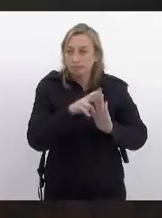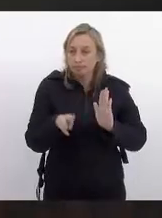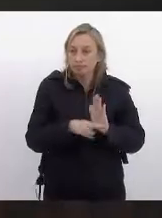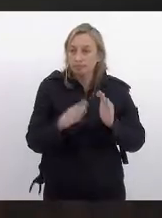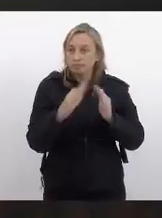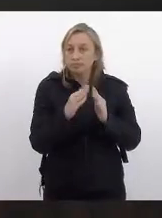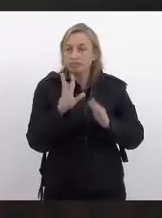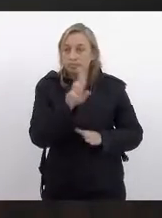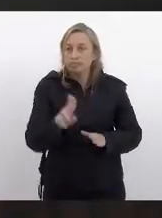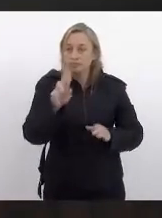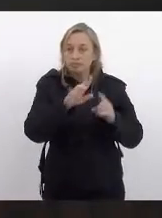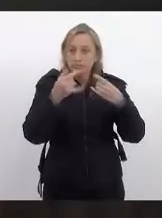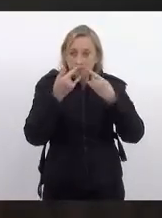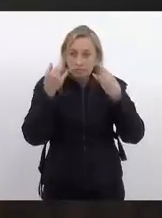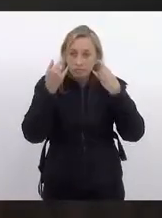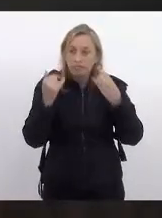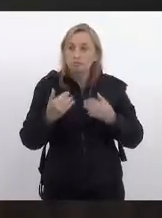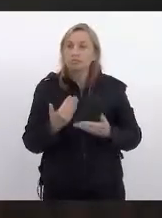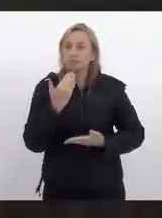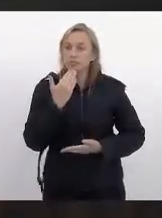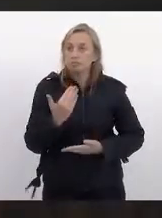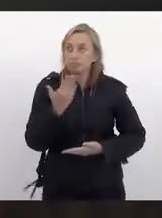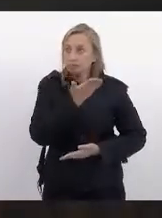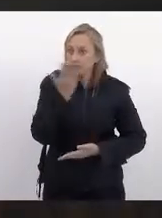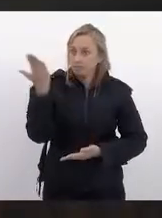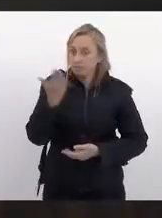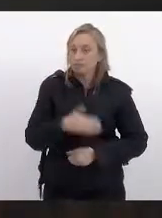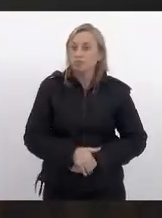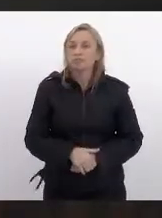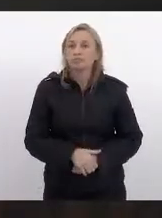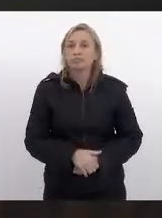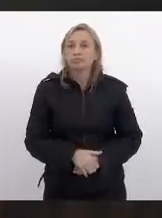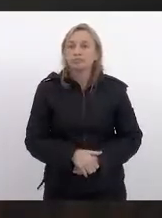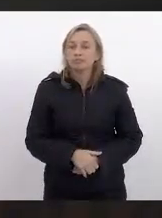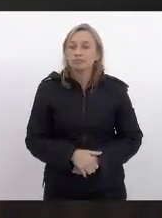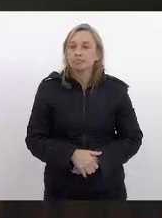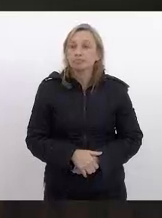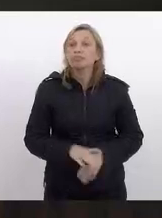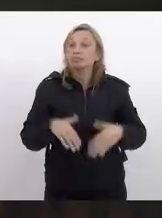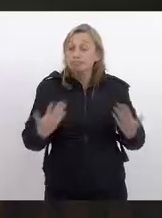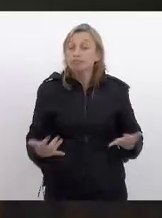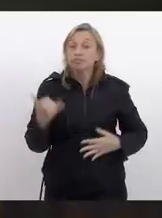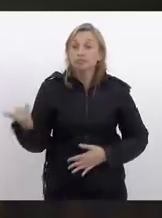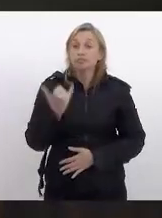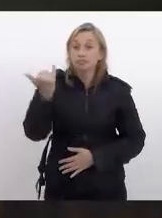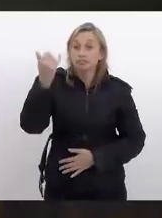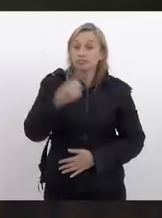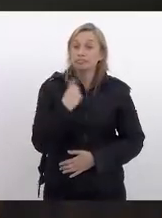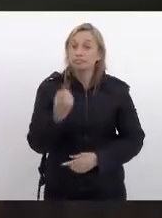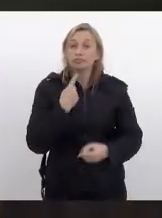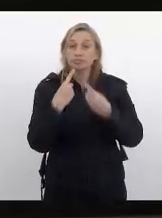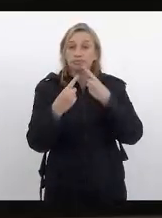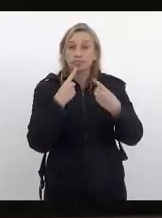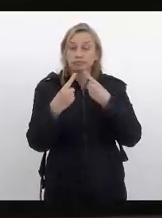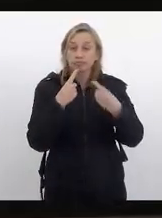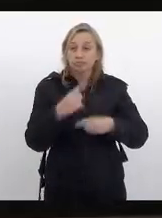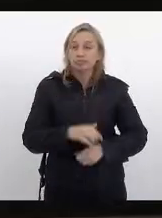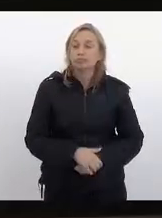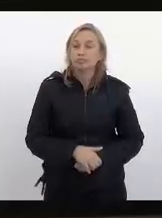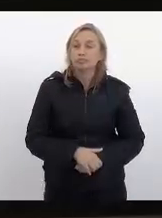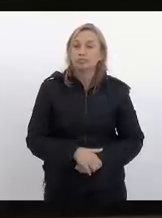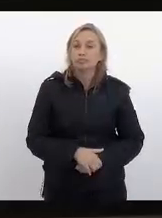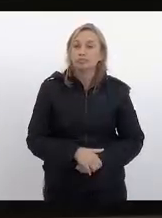casa o uso da máscara todos de máscara por gentileza é tão importante nós discutimos